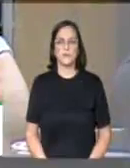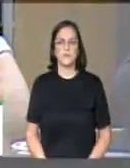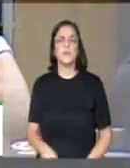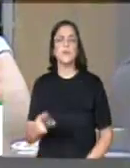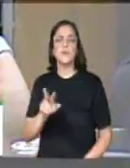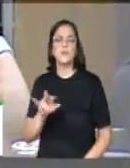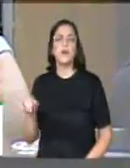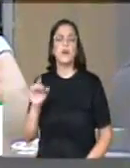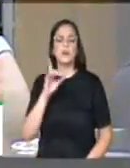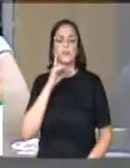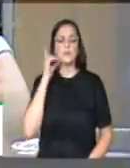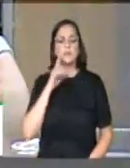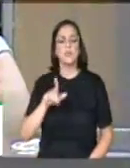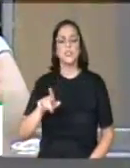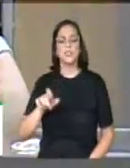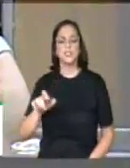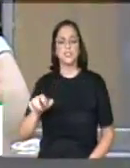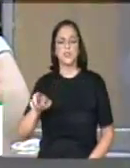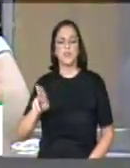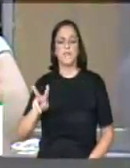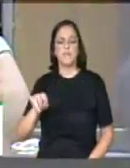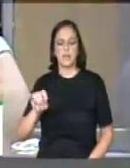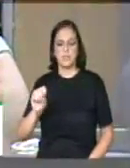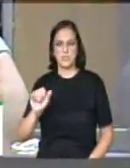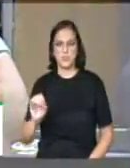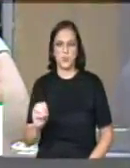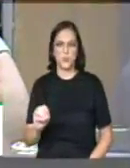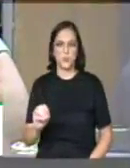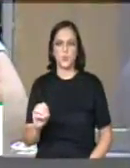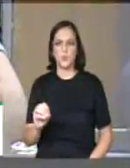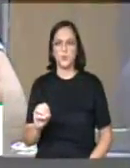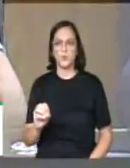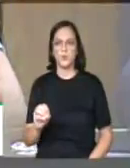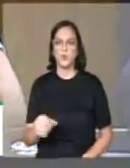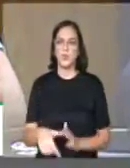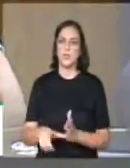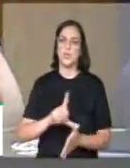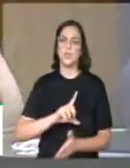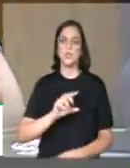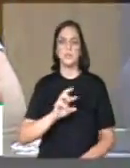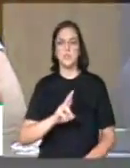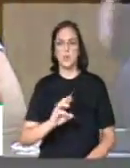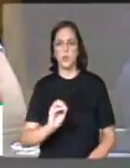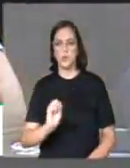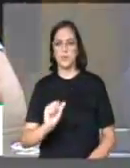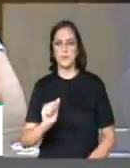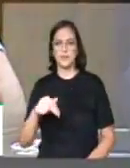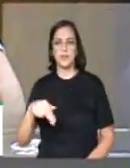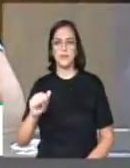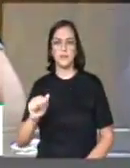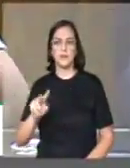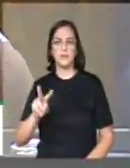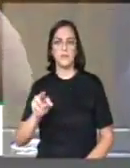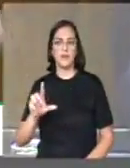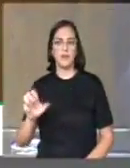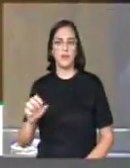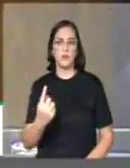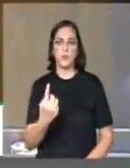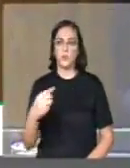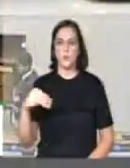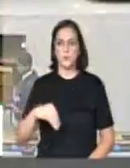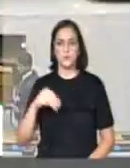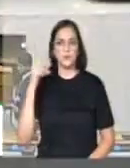Chega à tribuna, deputada Rosana Valle, recuperando o seu tempo. Rosana Valle, de São Paulo, um minuto, deputada. Boa